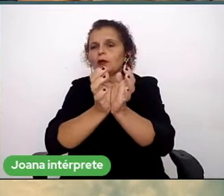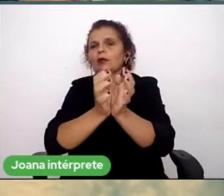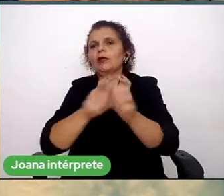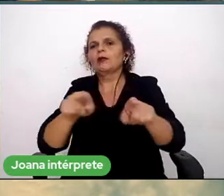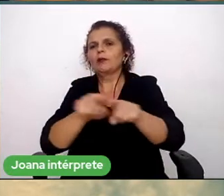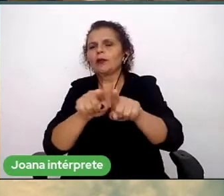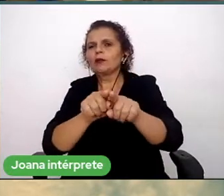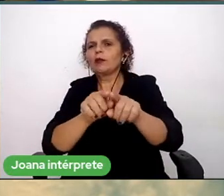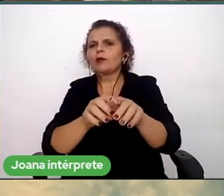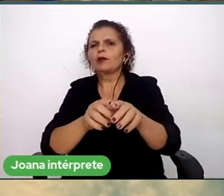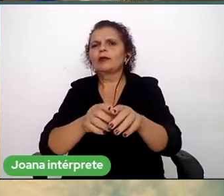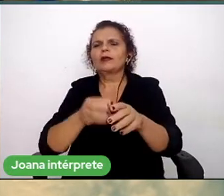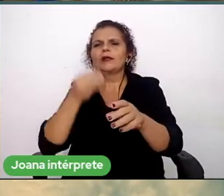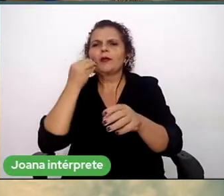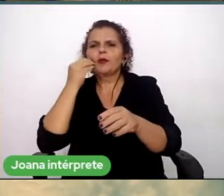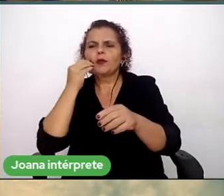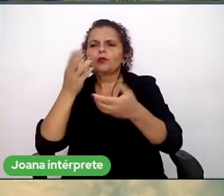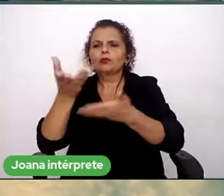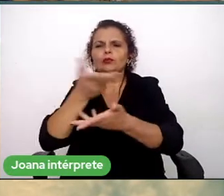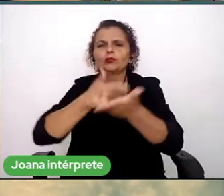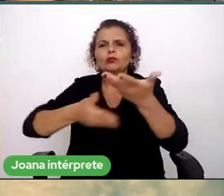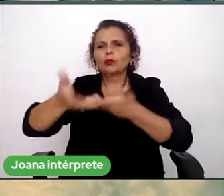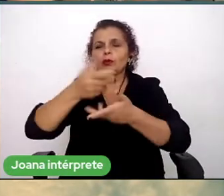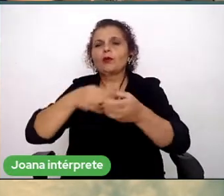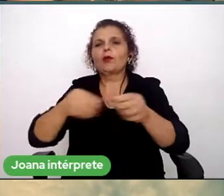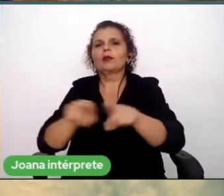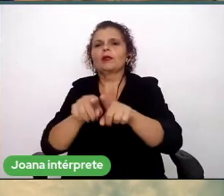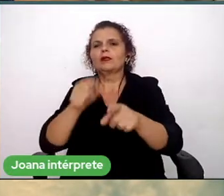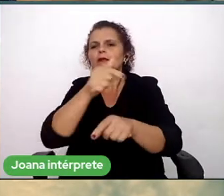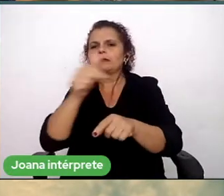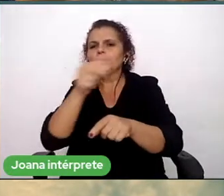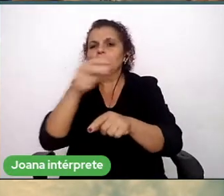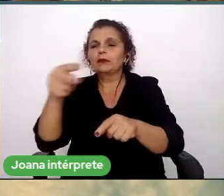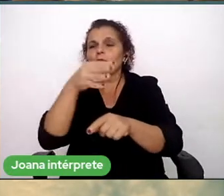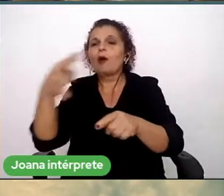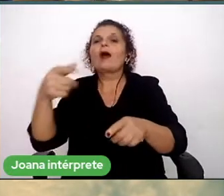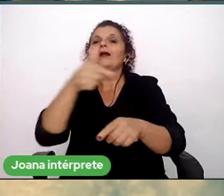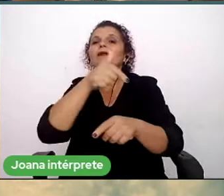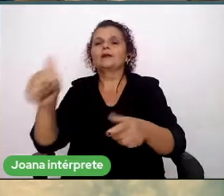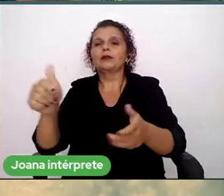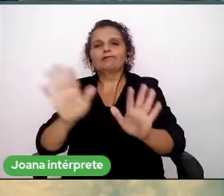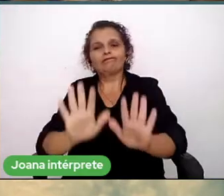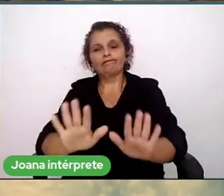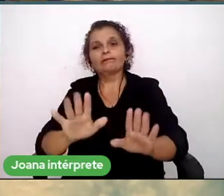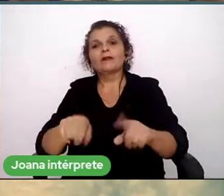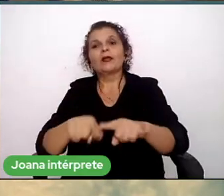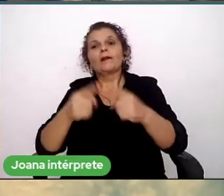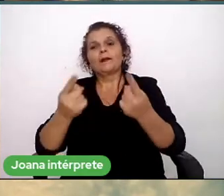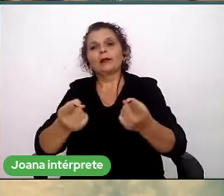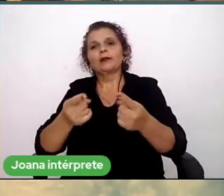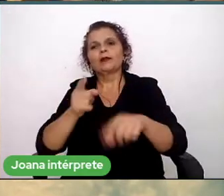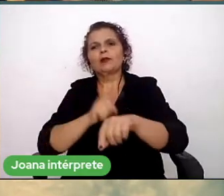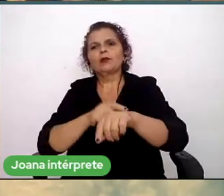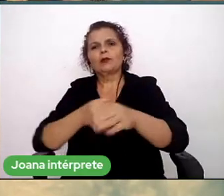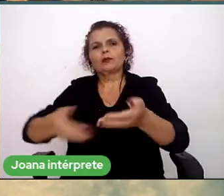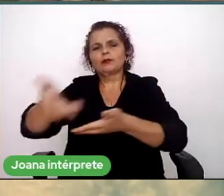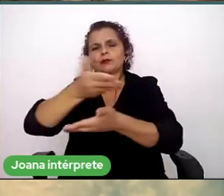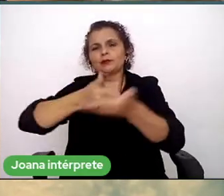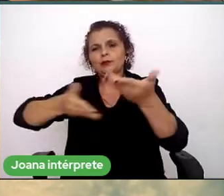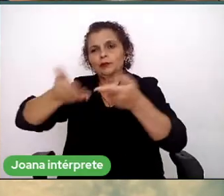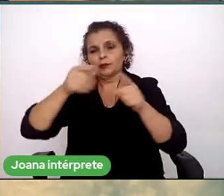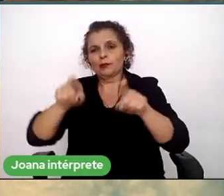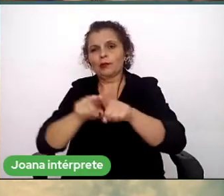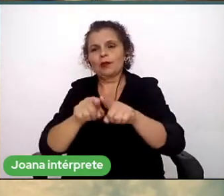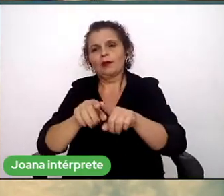você fala muito das sprints ante uma duas três quatro semanas enfim eu o tempo da interação é o